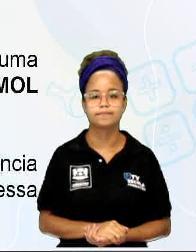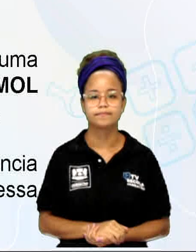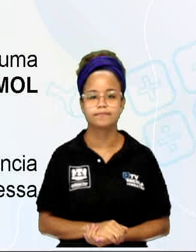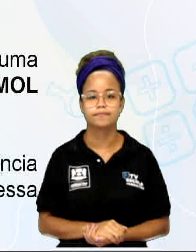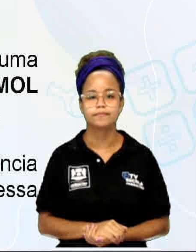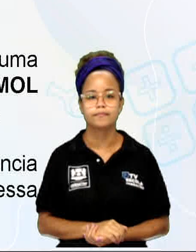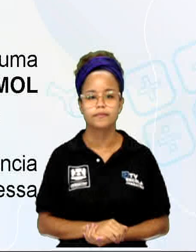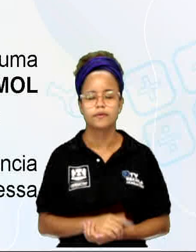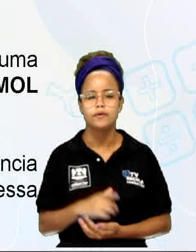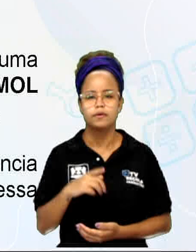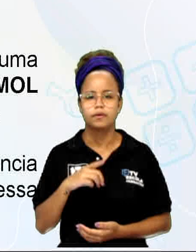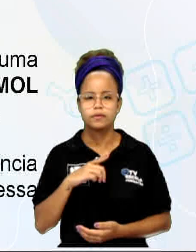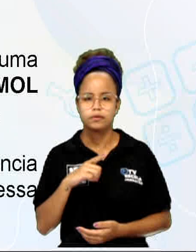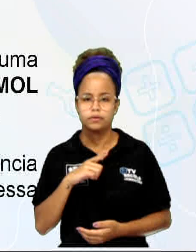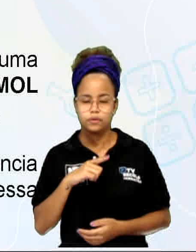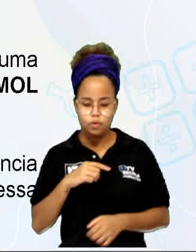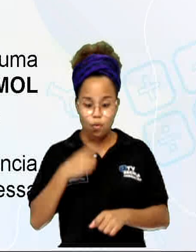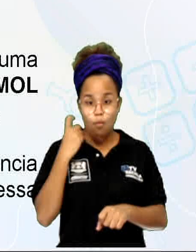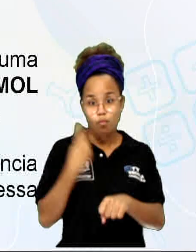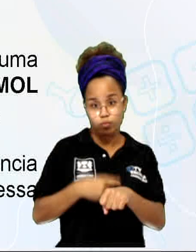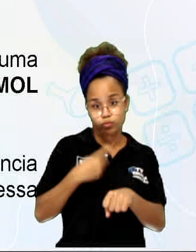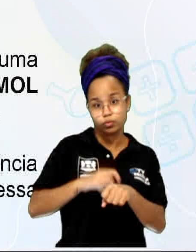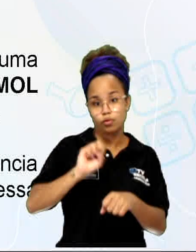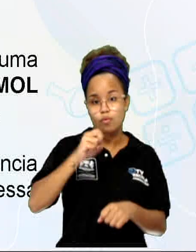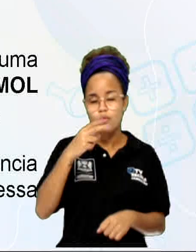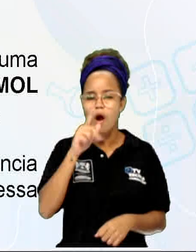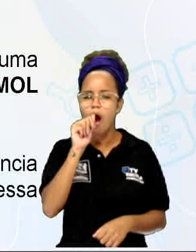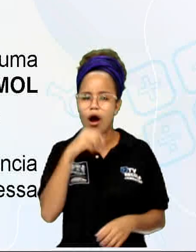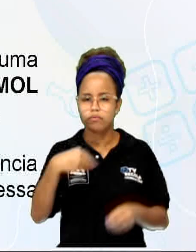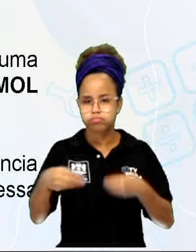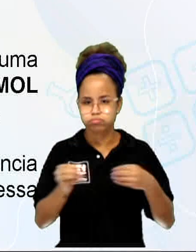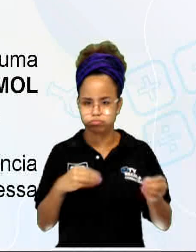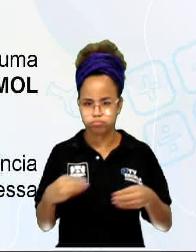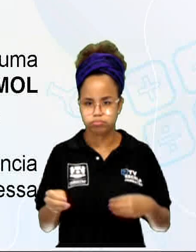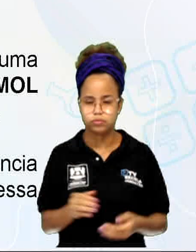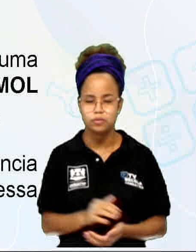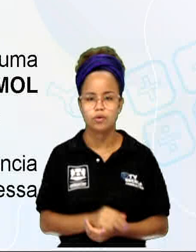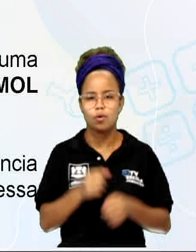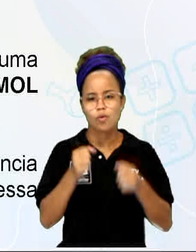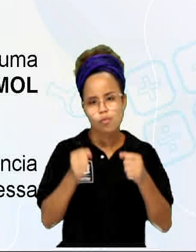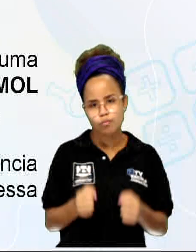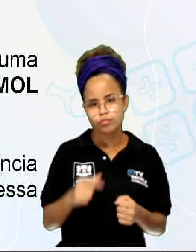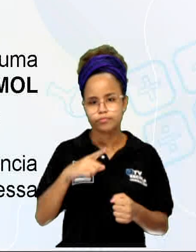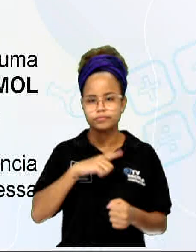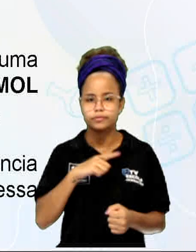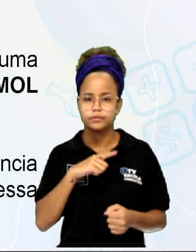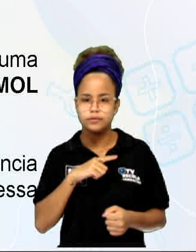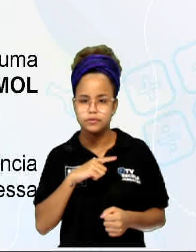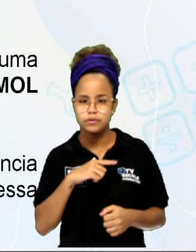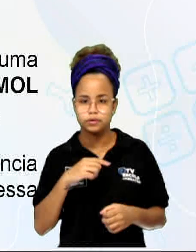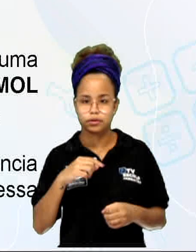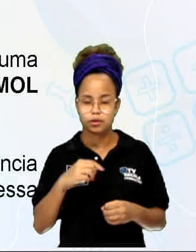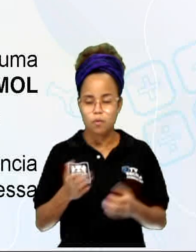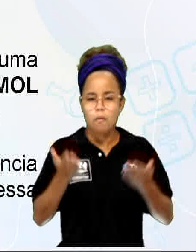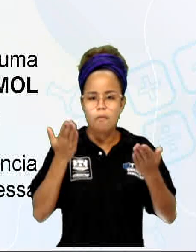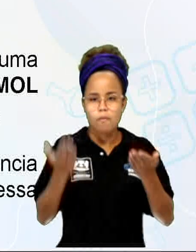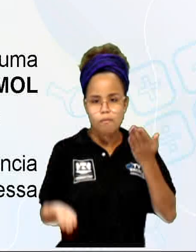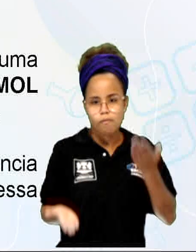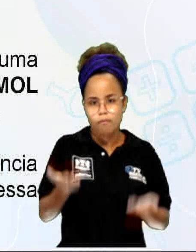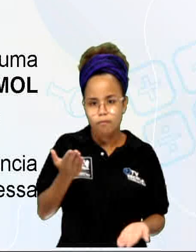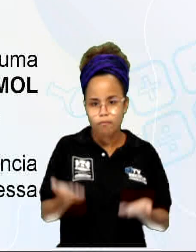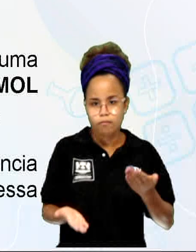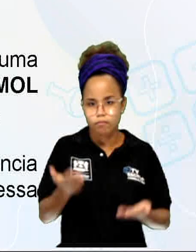Quando as substâncias são sólidas ou líquidas, podemos medir sua massa molecular ou sua